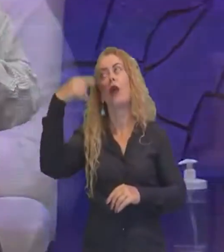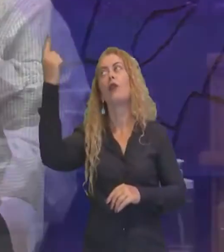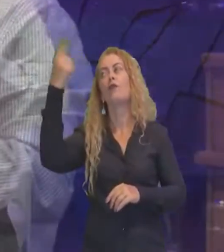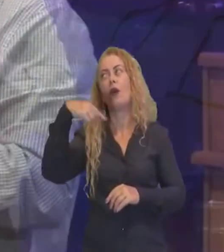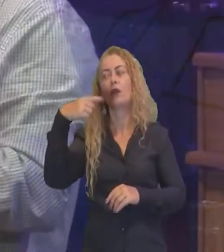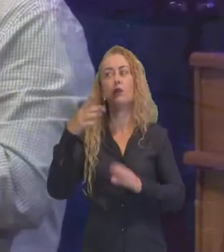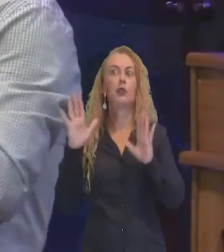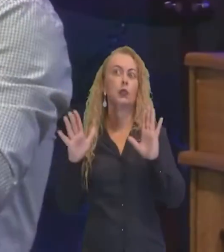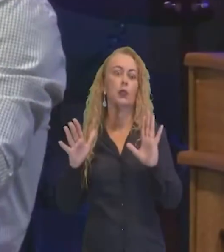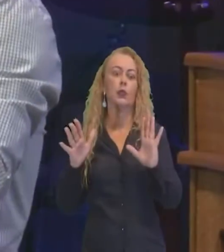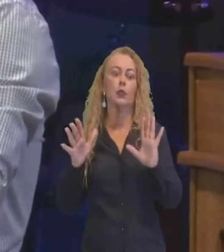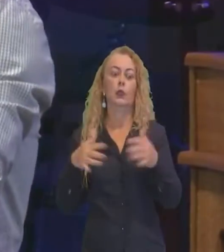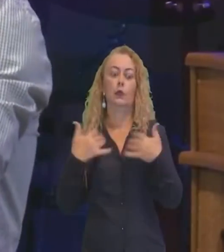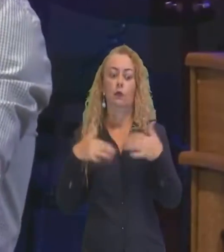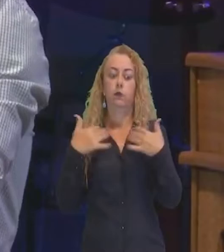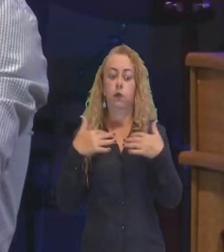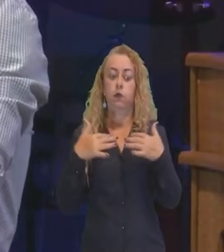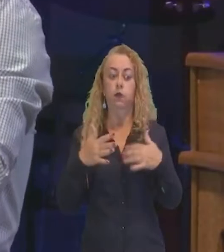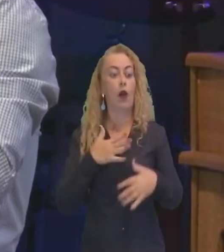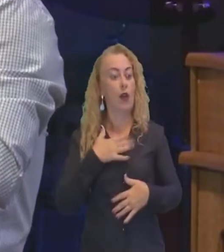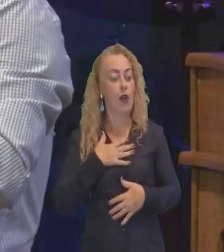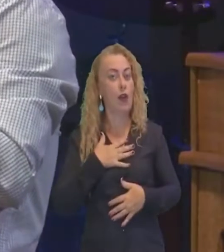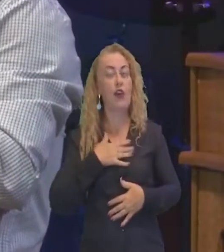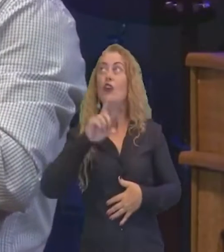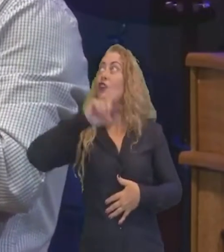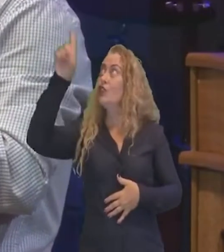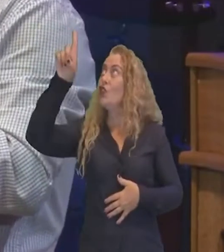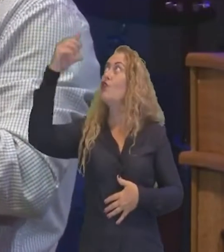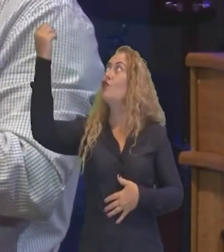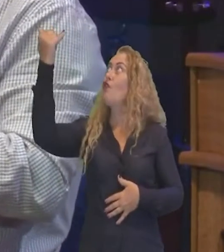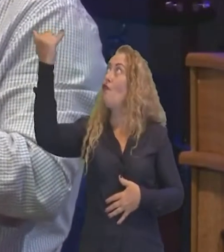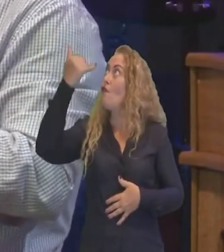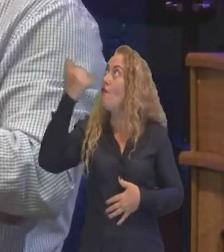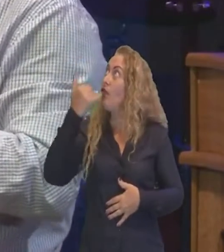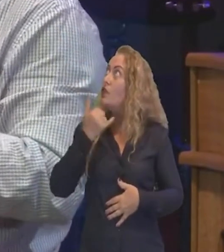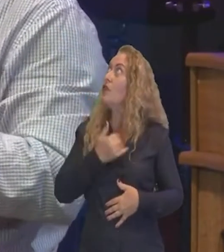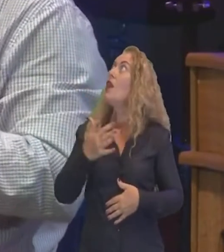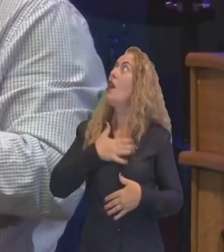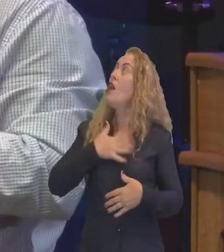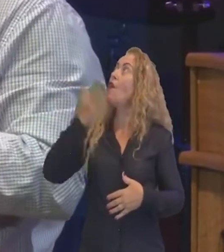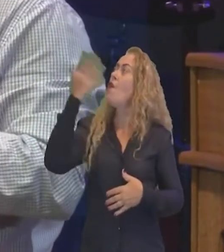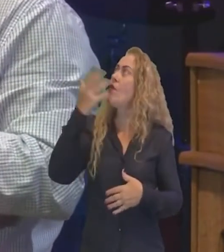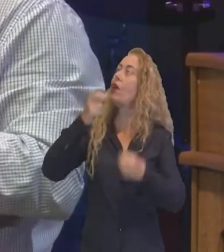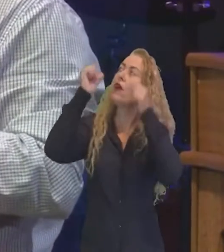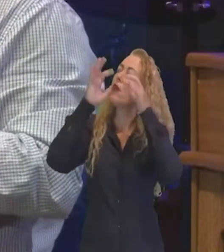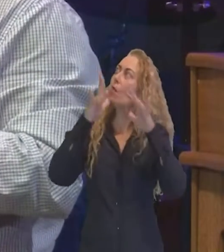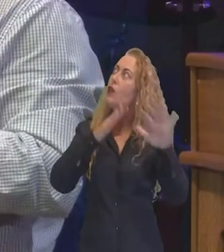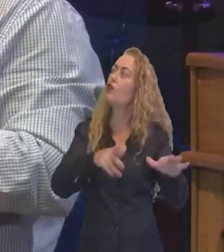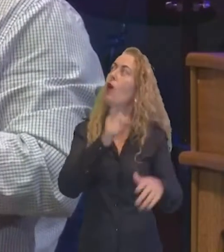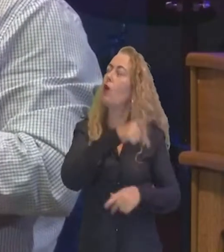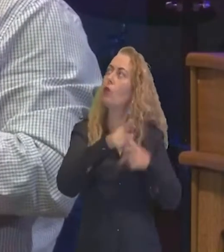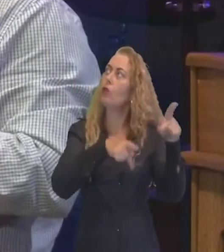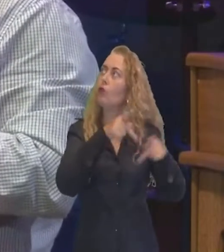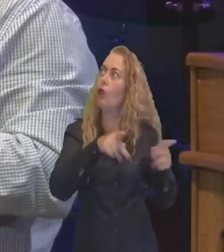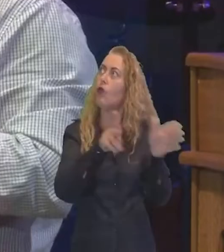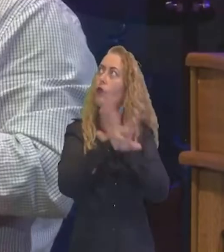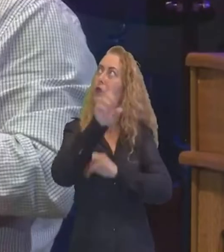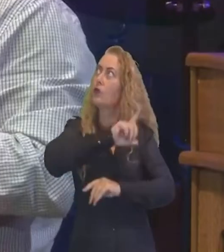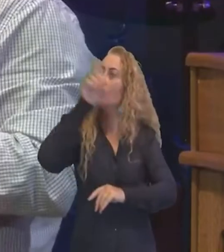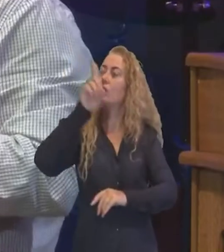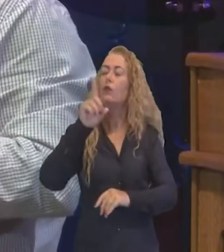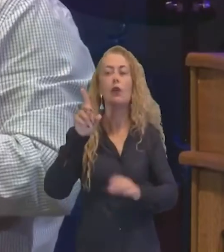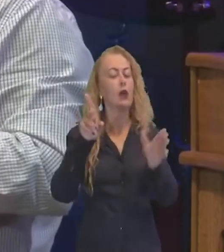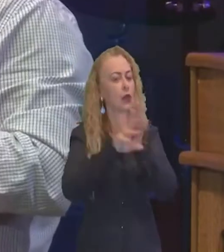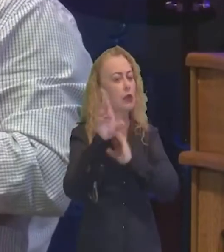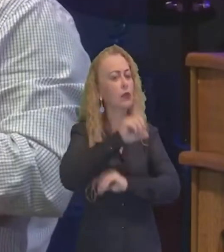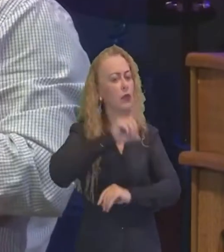o seu povo, chama o meu povo. Eu quero abençoar o meu povo. Porque a igreja não é do pastor, a igreja é do Senhor,